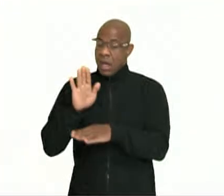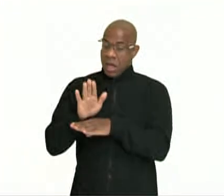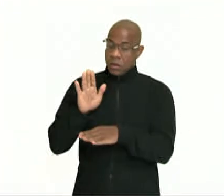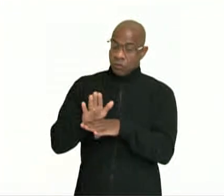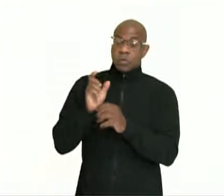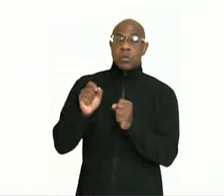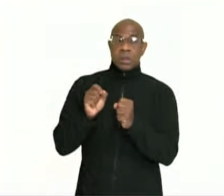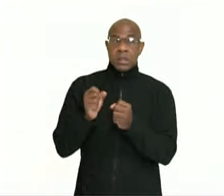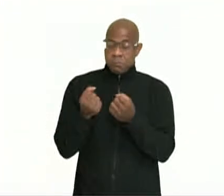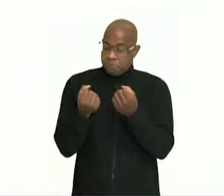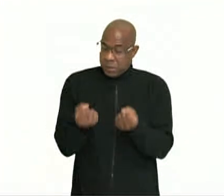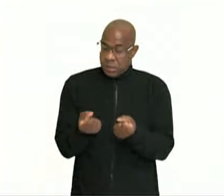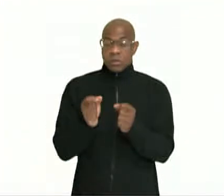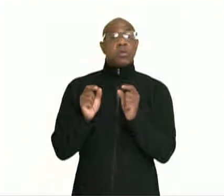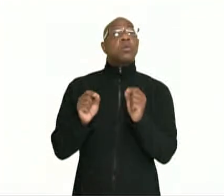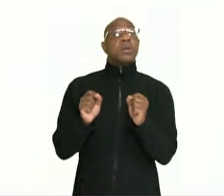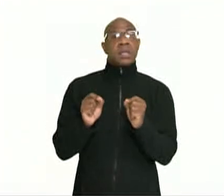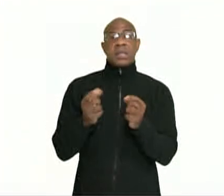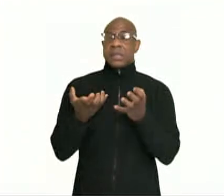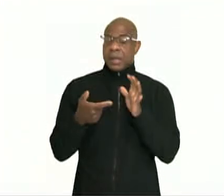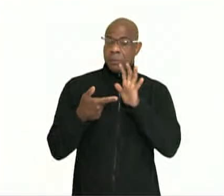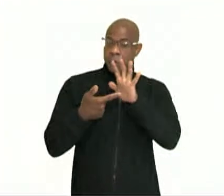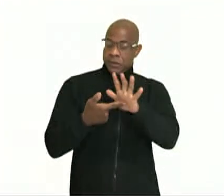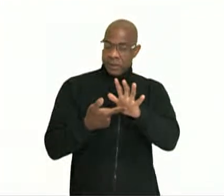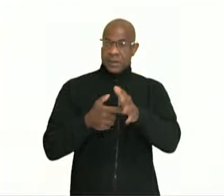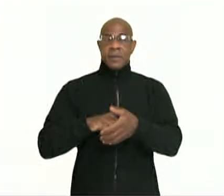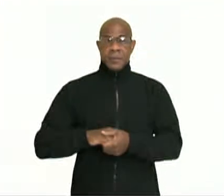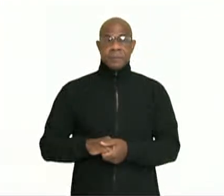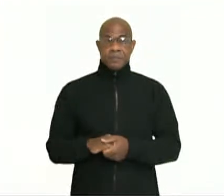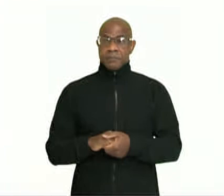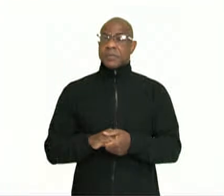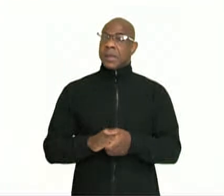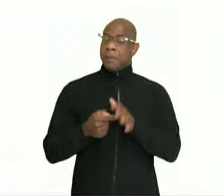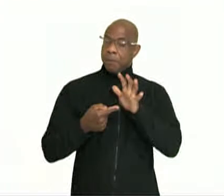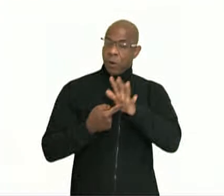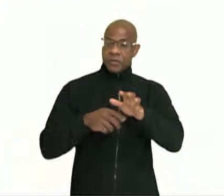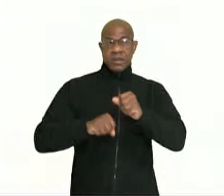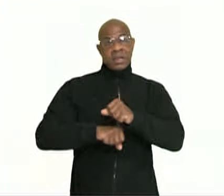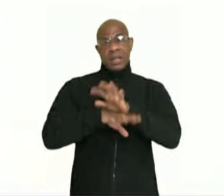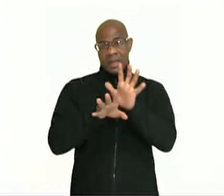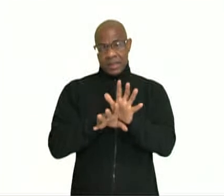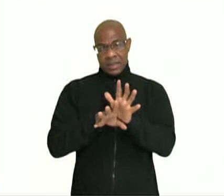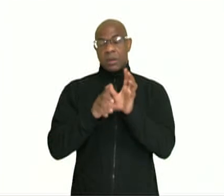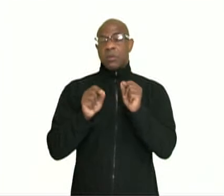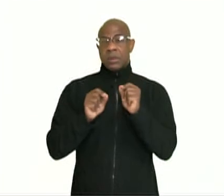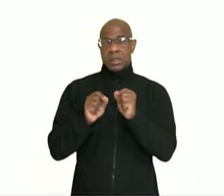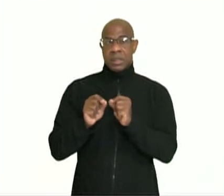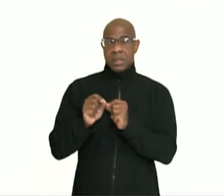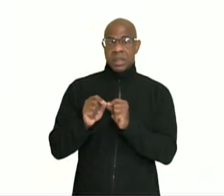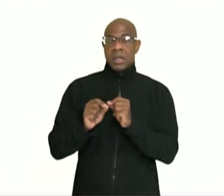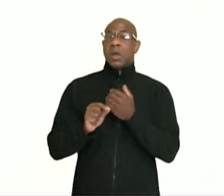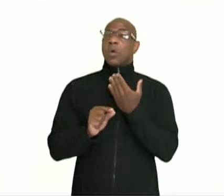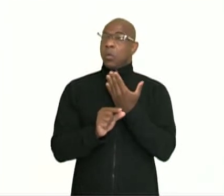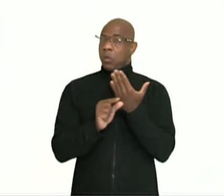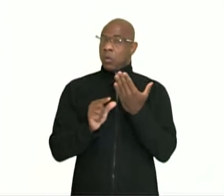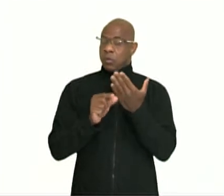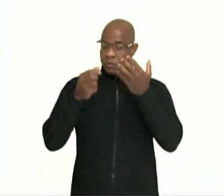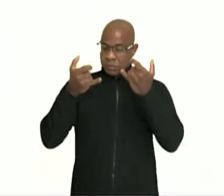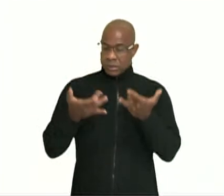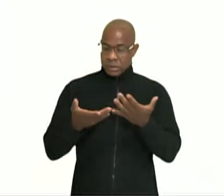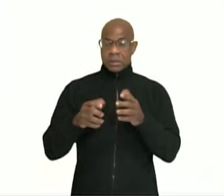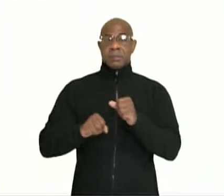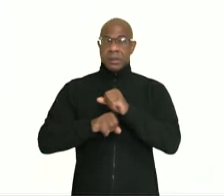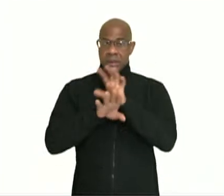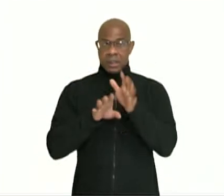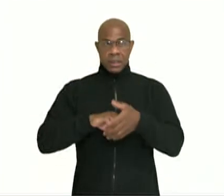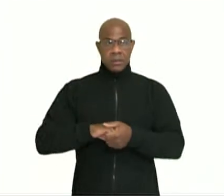peso ao que se quer informar, ilustram melhor, né, a fala do autor. Uma pesquisa publicada